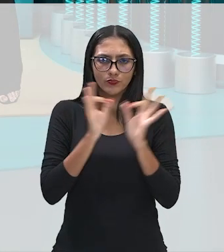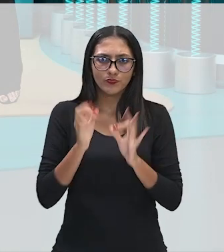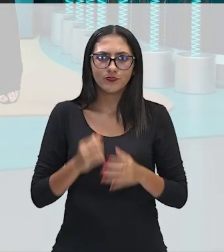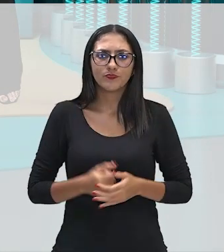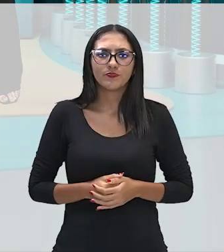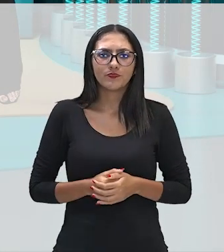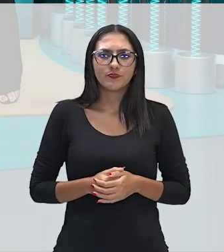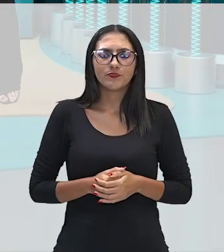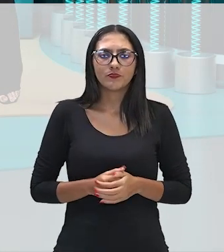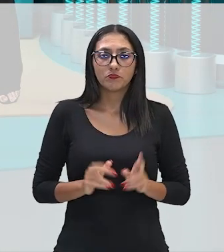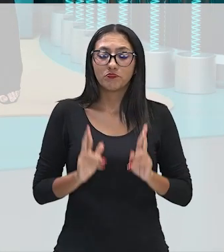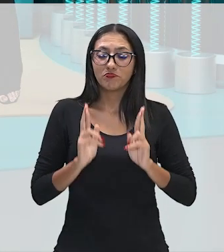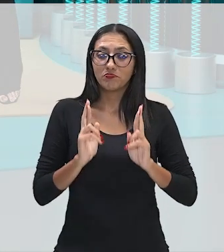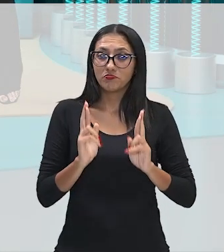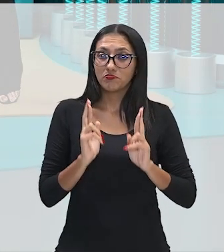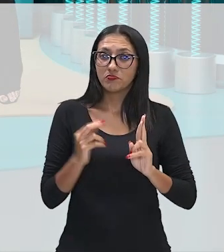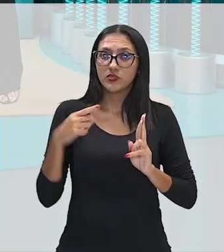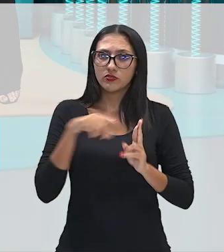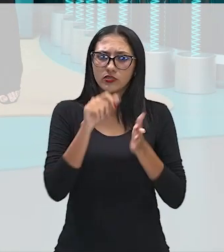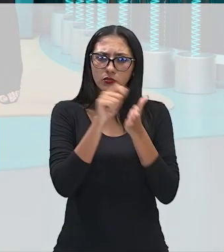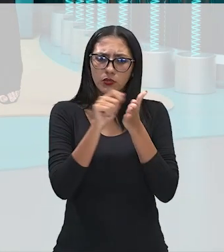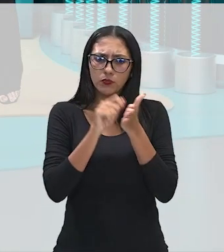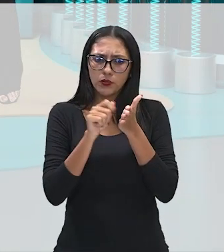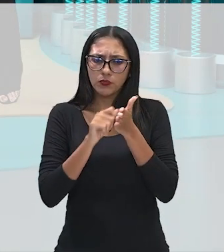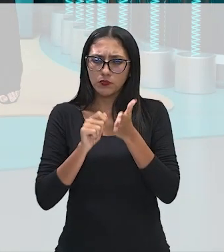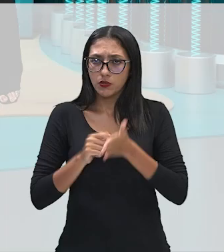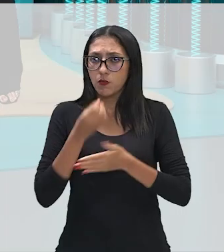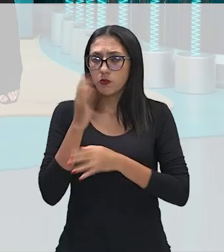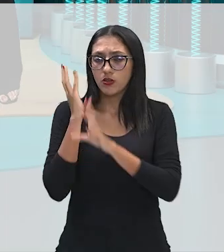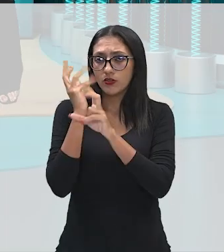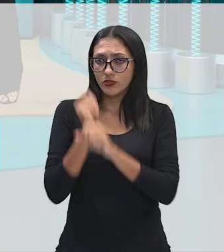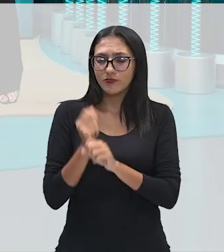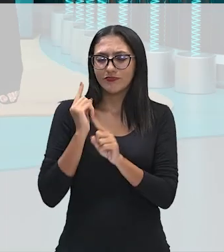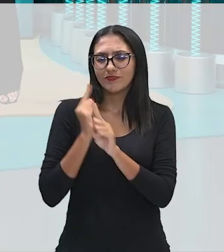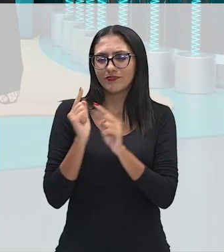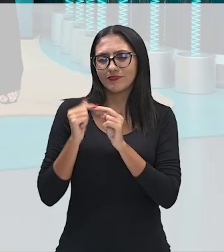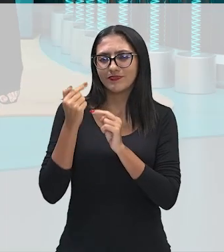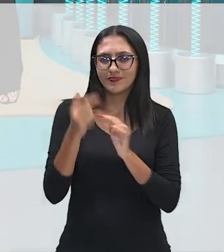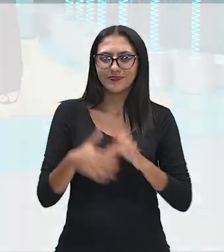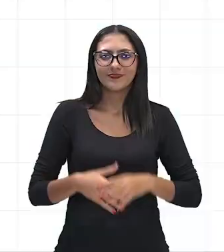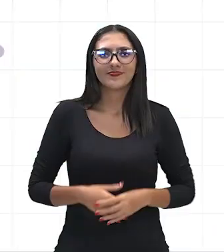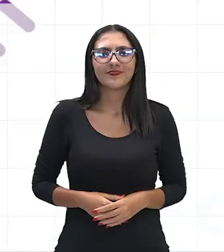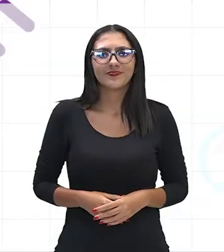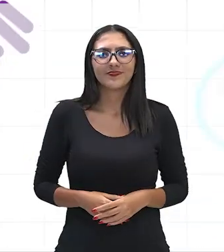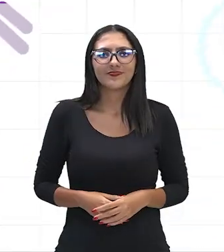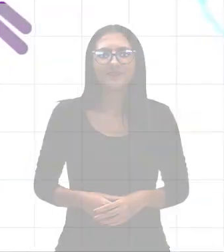que vocês tenham ali feito uma boa revisão e até uma próxima oportunidade.